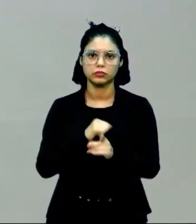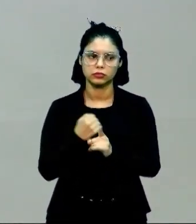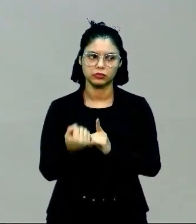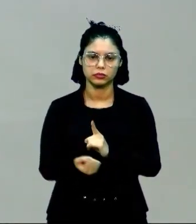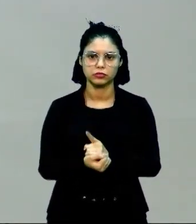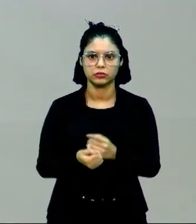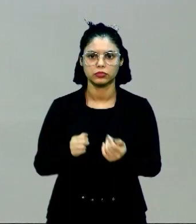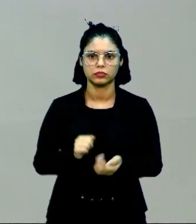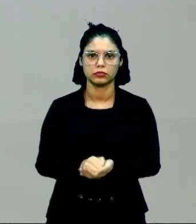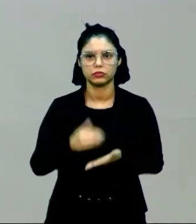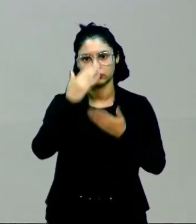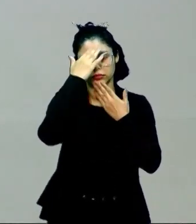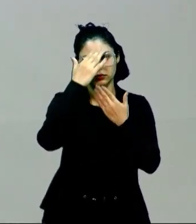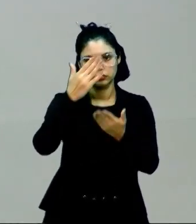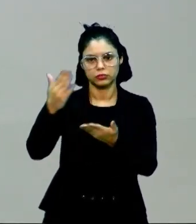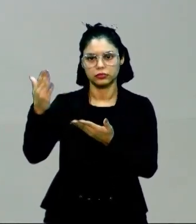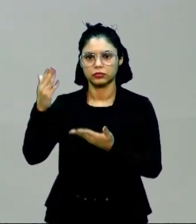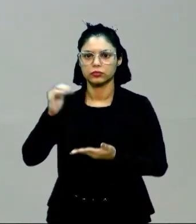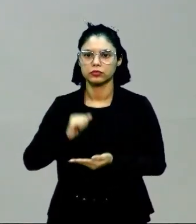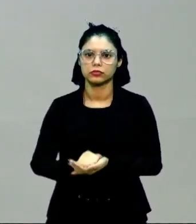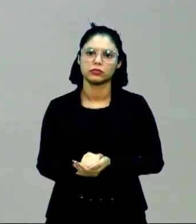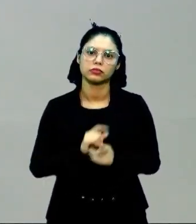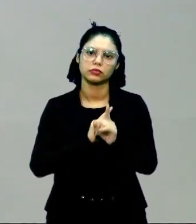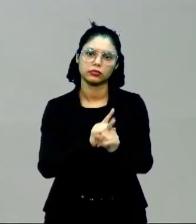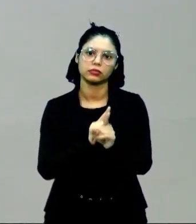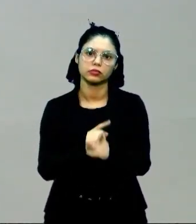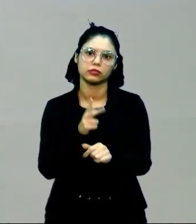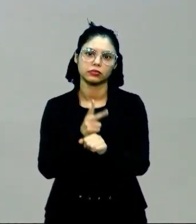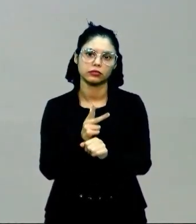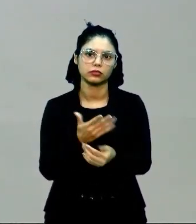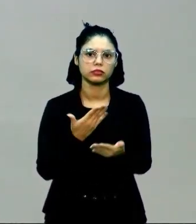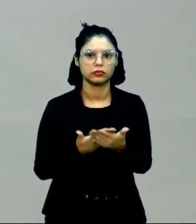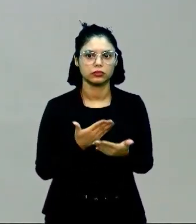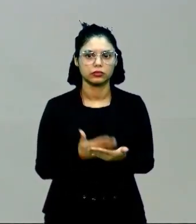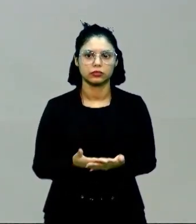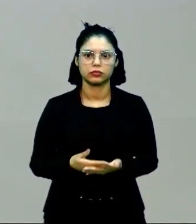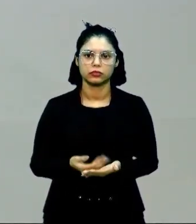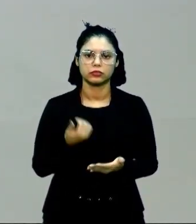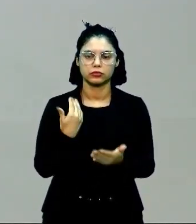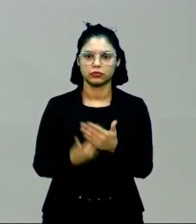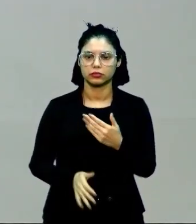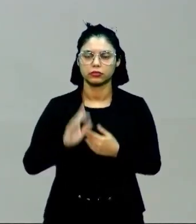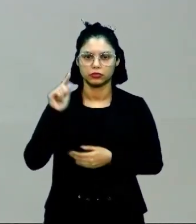social. Eu agradeço o fato de você ter acompanhado esta videoaula e não